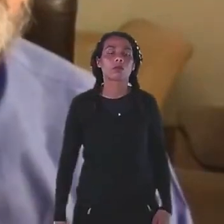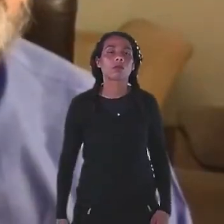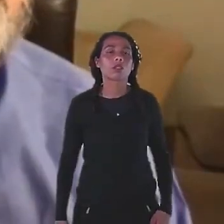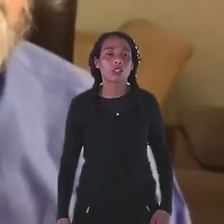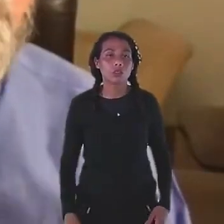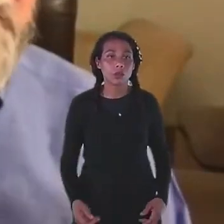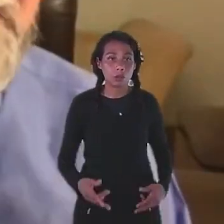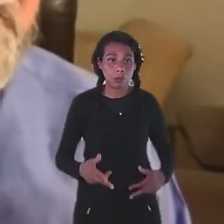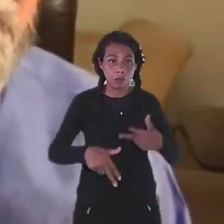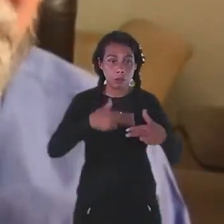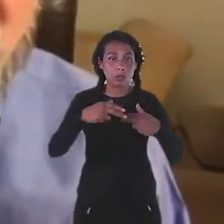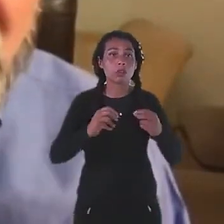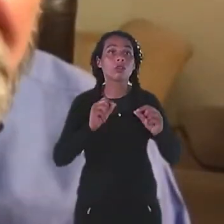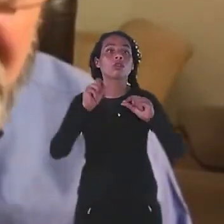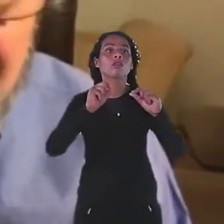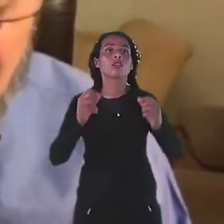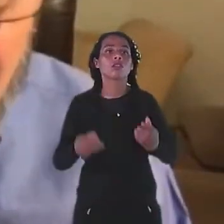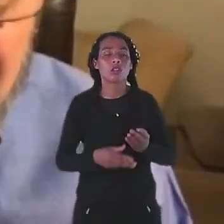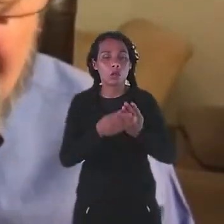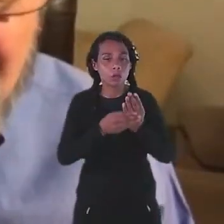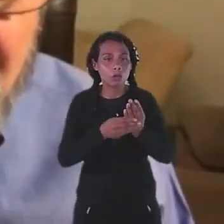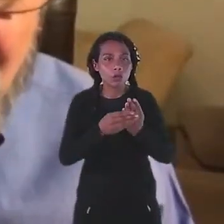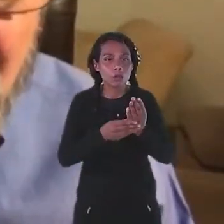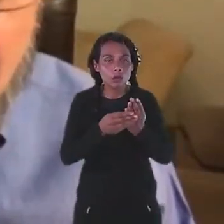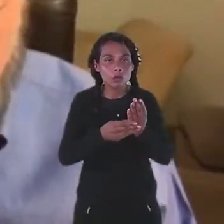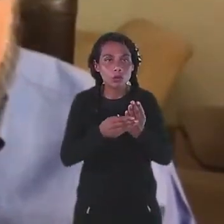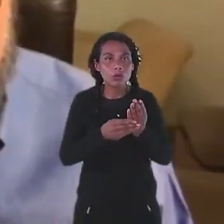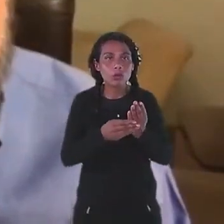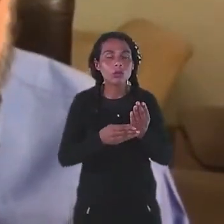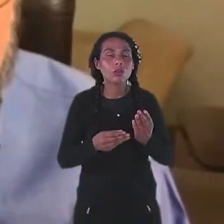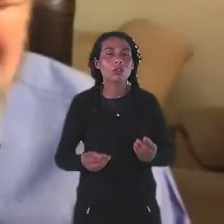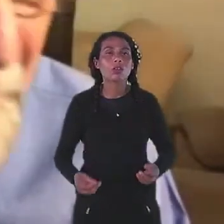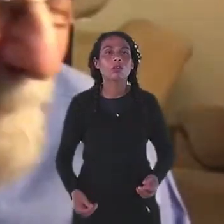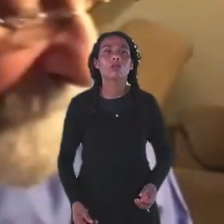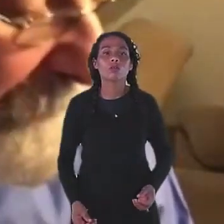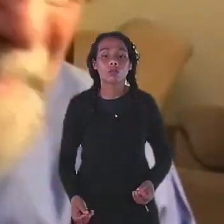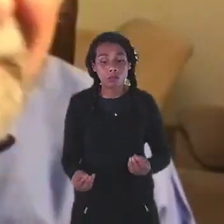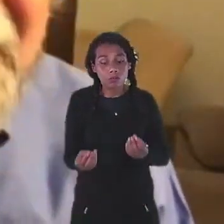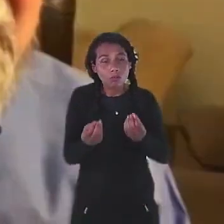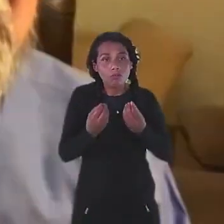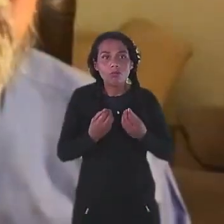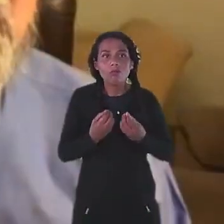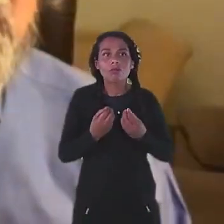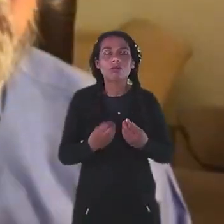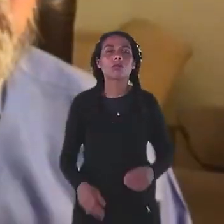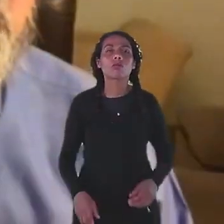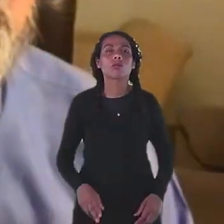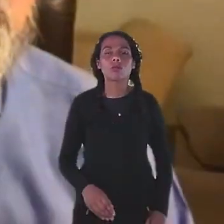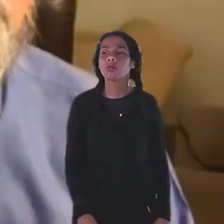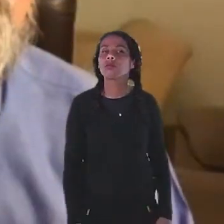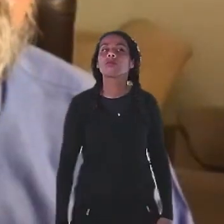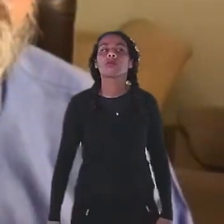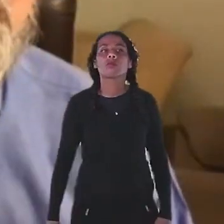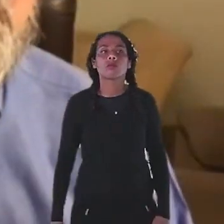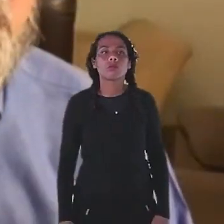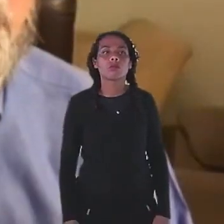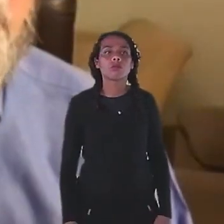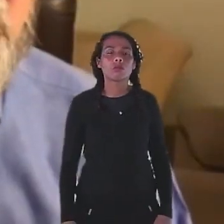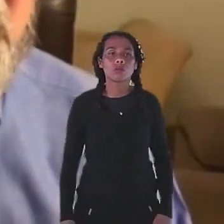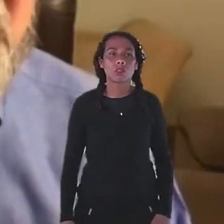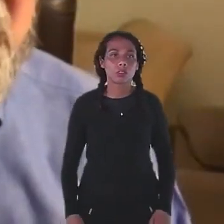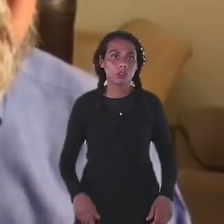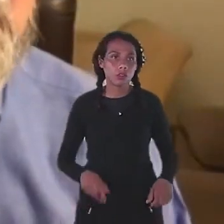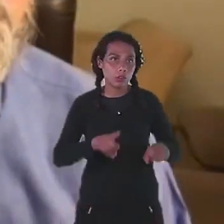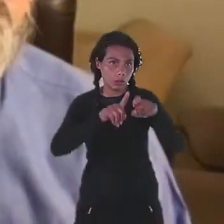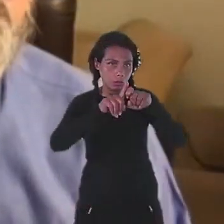Arte, que eu conhecia de nome, mas nunca tinha me aventurado. Bom, basta dizer que na noite de